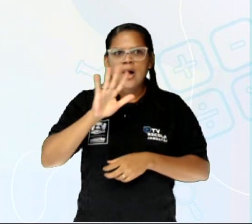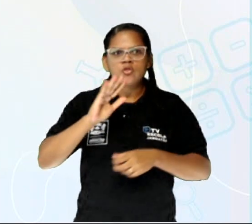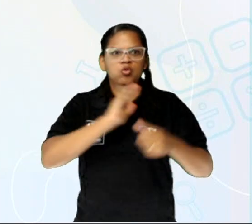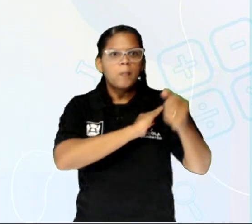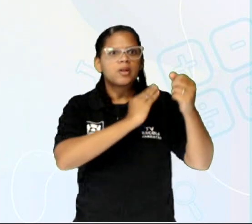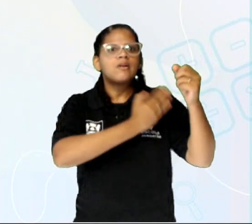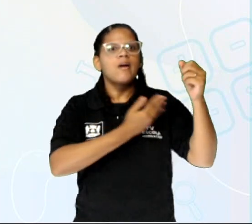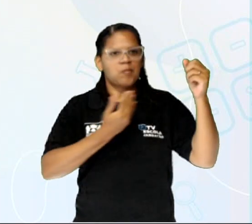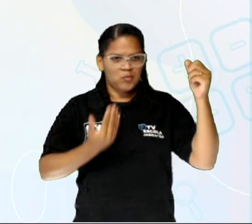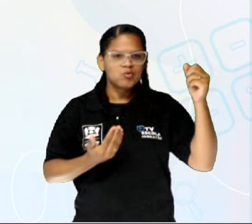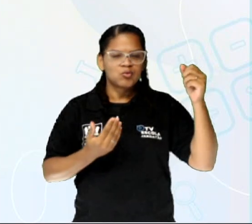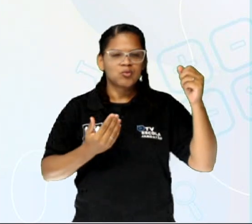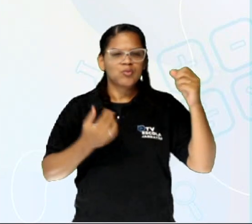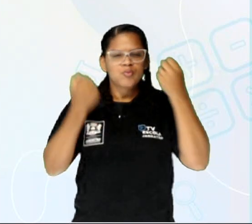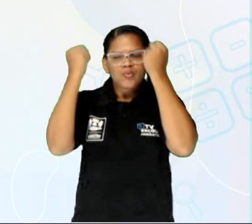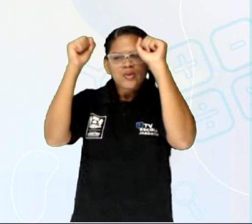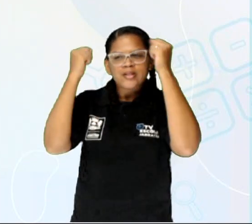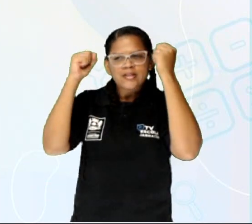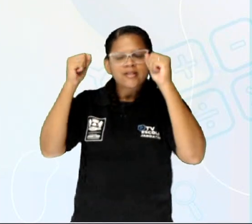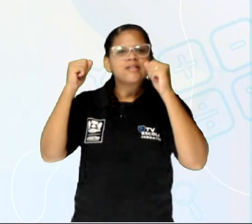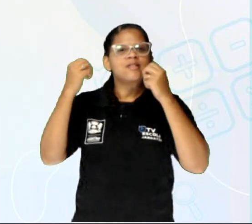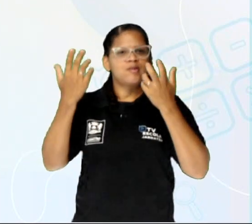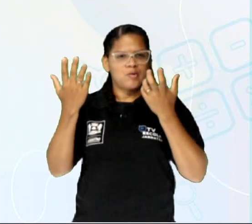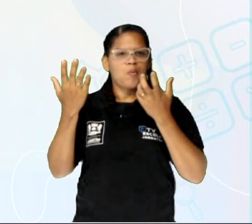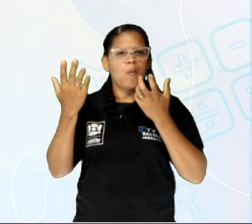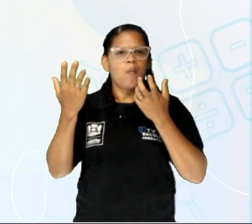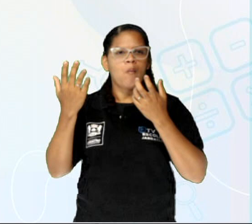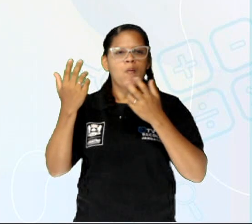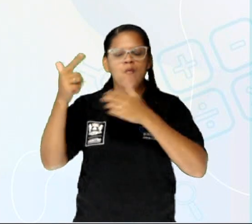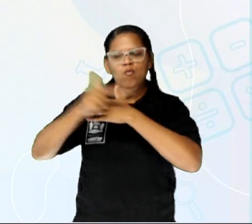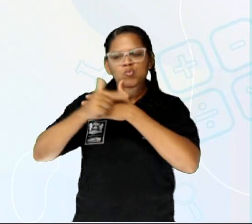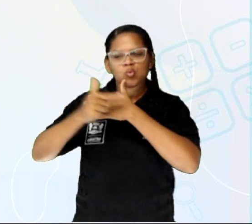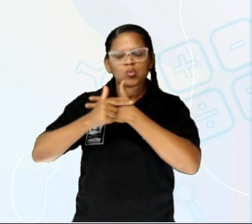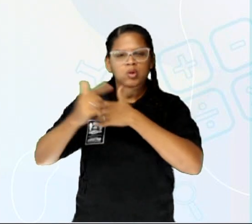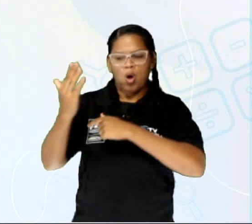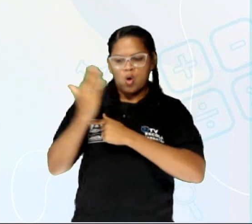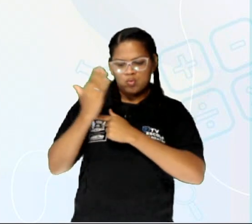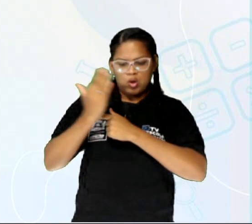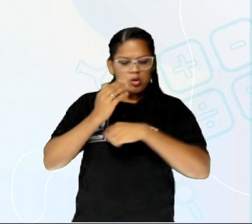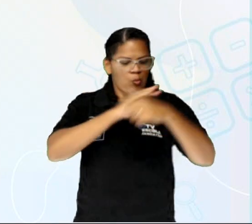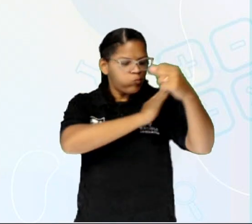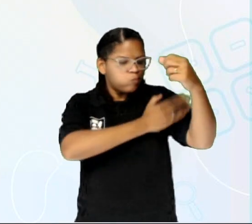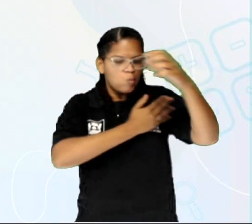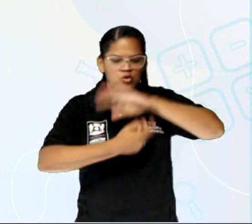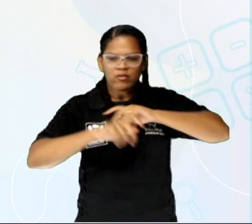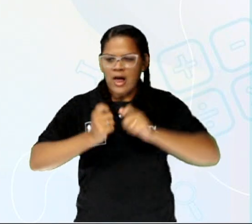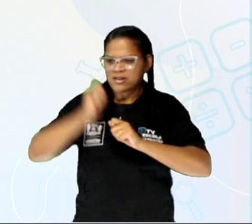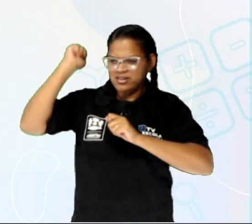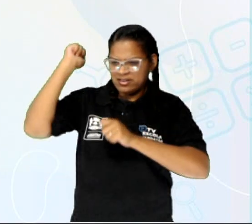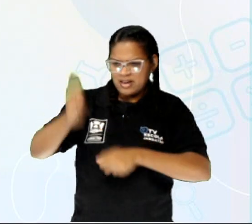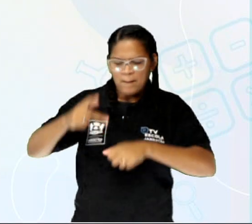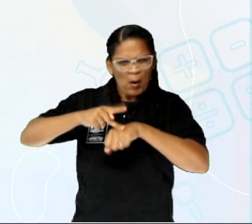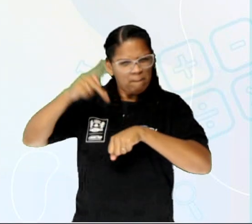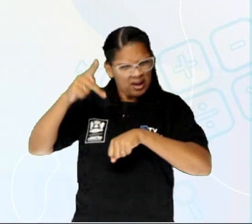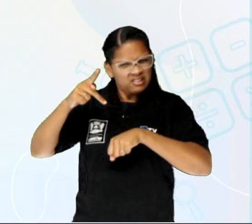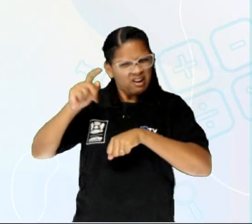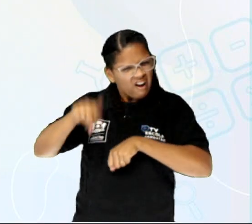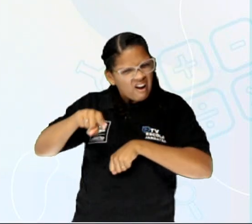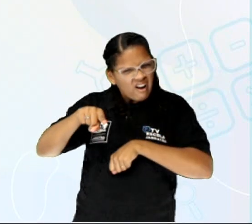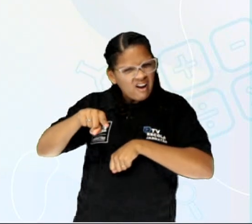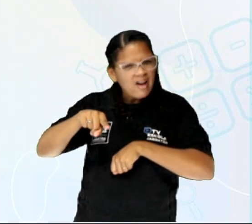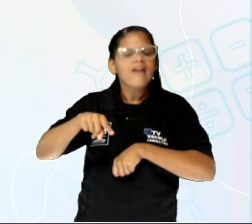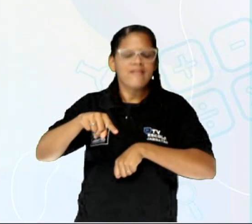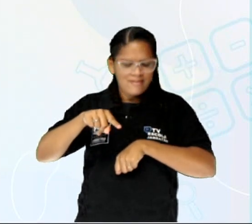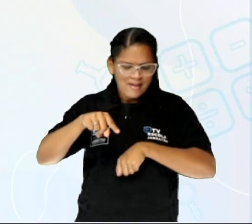faz o exercício funcional? É esse ganhar de músculo e aí ele vai lá e quebra uma pedra? É isso que a gente busca? É mais ou menos isso que o exercício